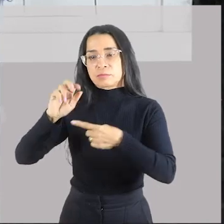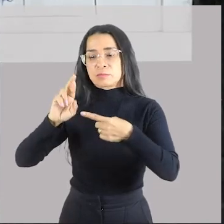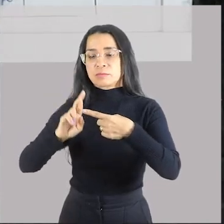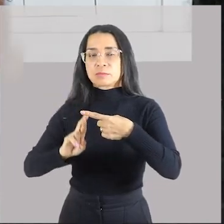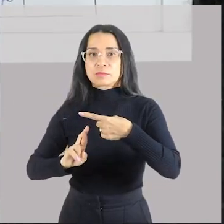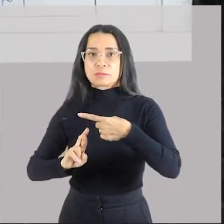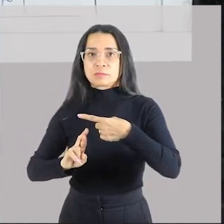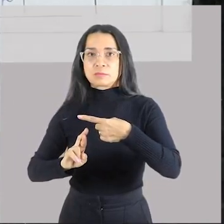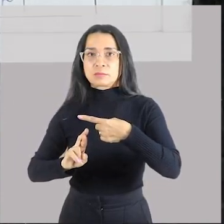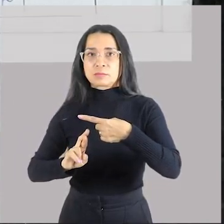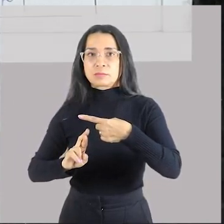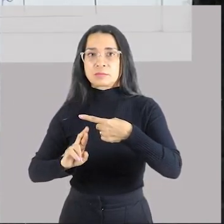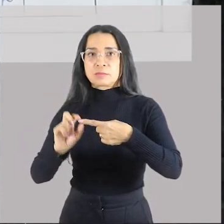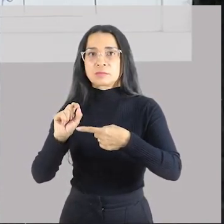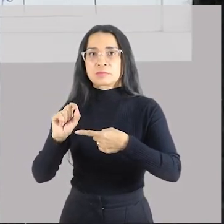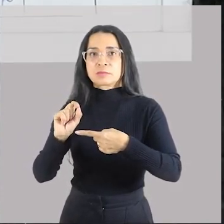R.